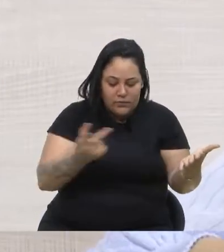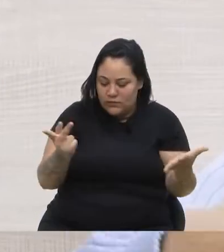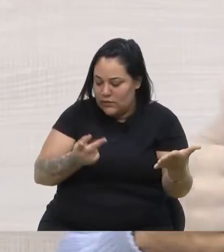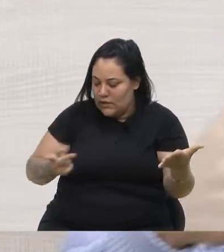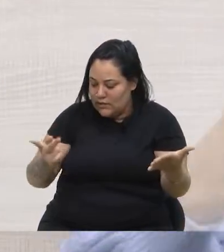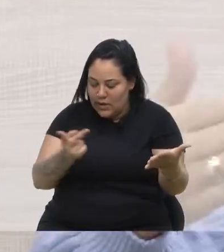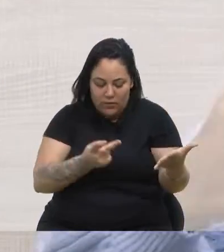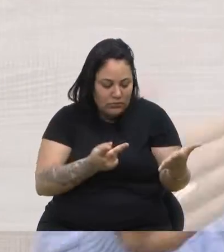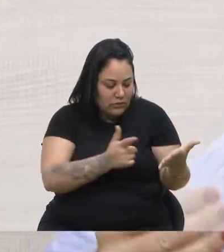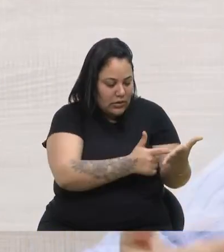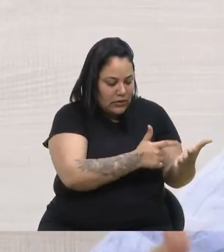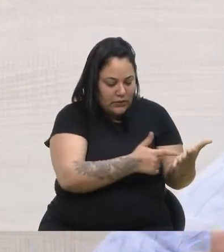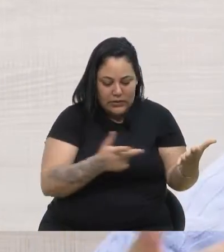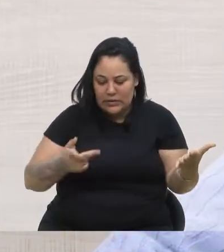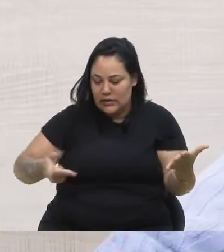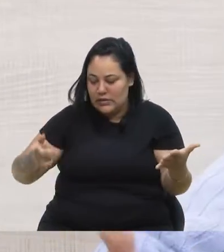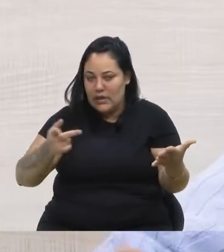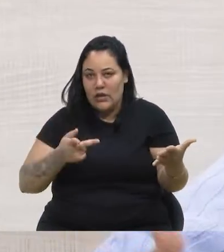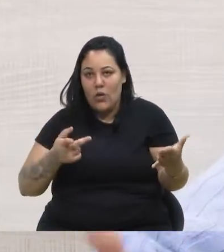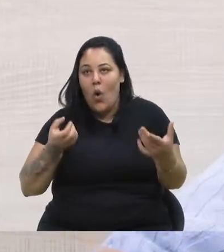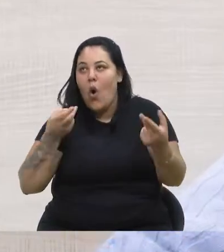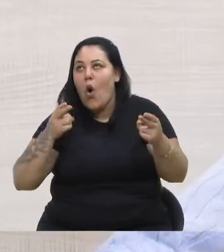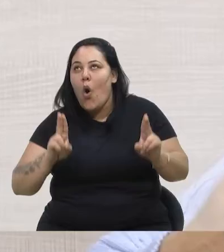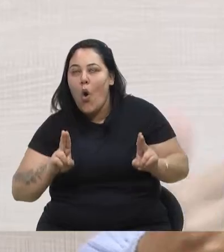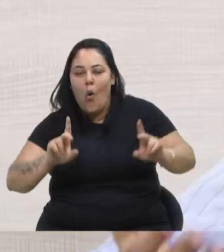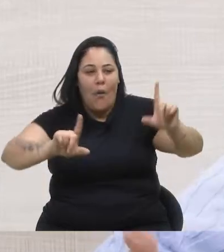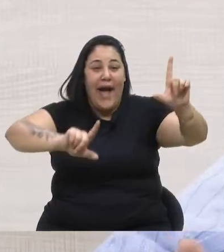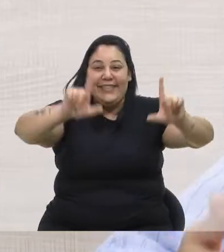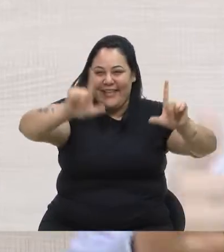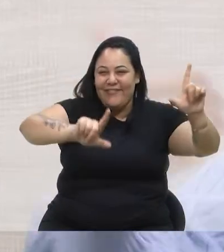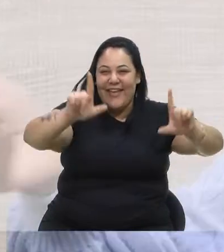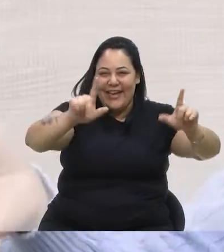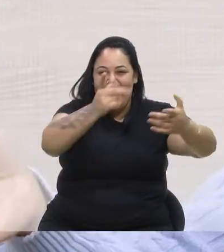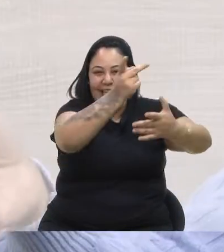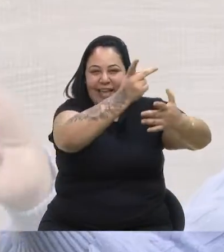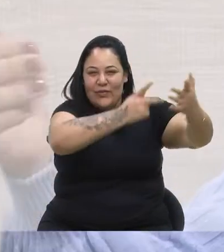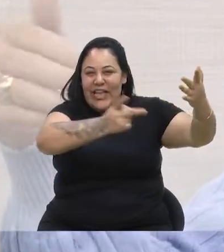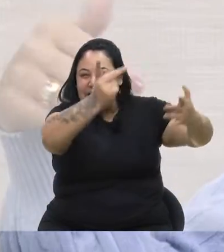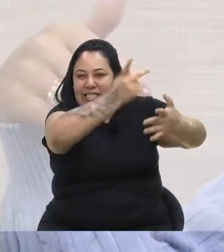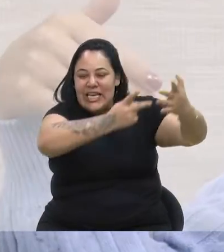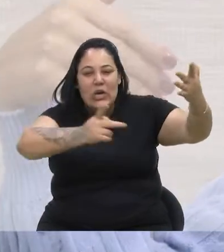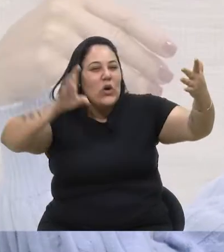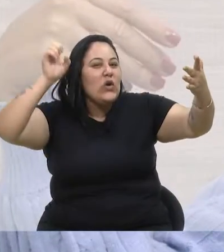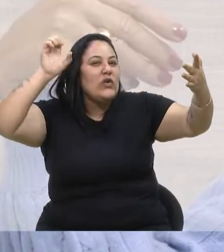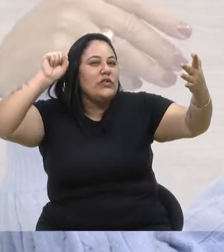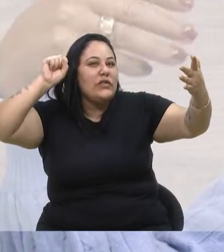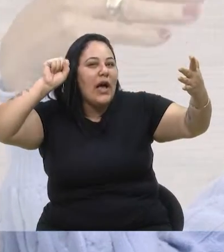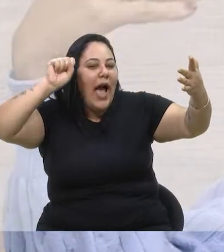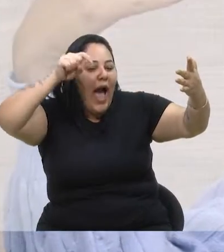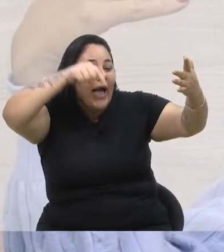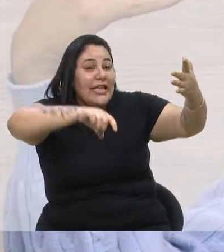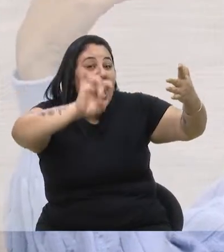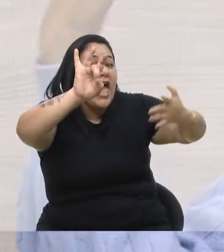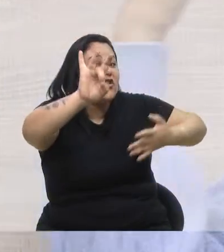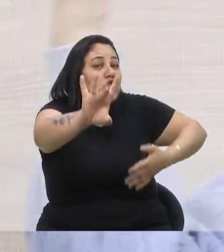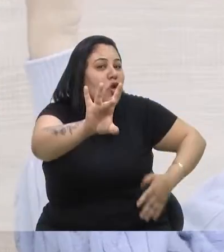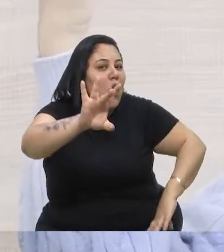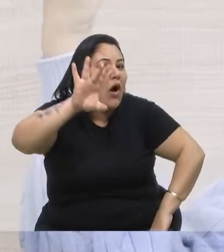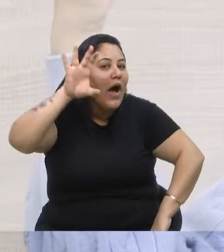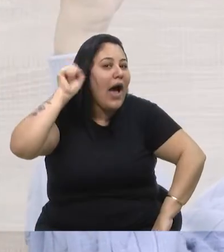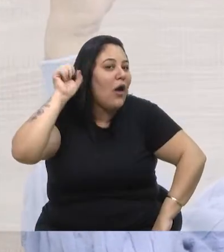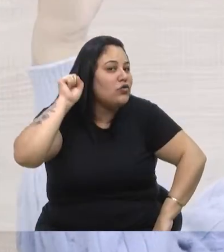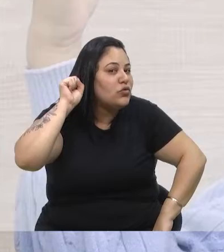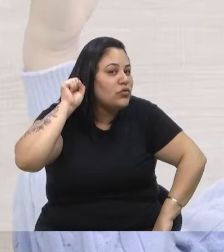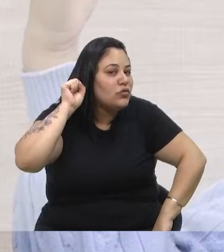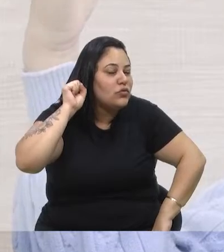de um livro, ou de um audiovisual dinâmico, como é um vídeo, ou um desenho, ou um game, né? Aqui a gente traz só o